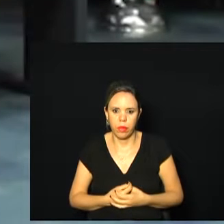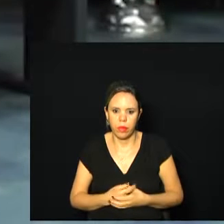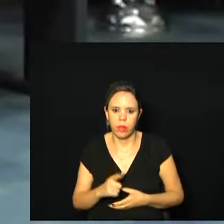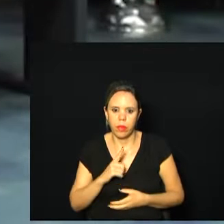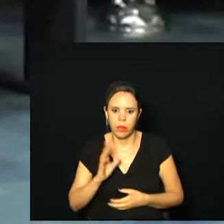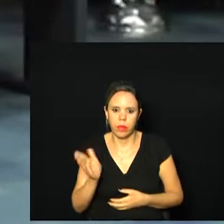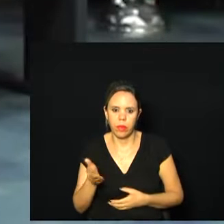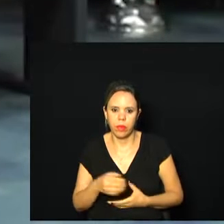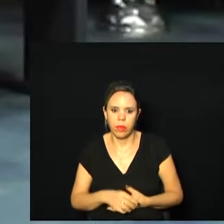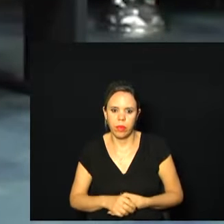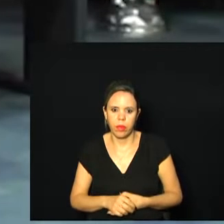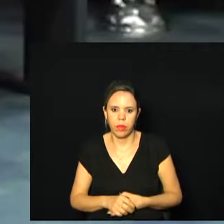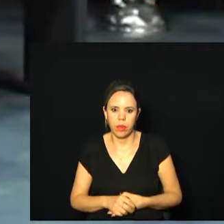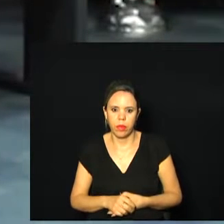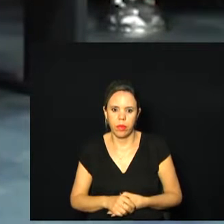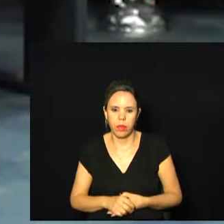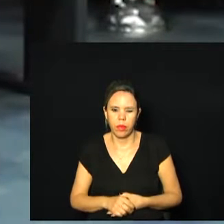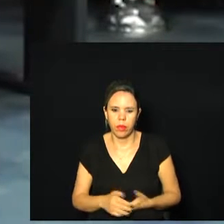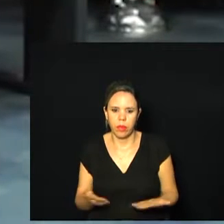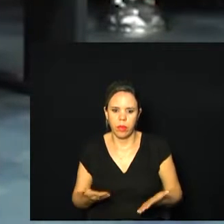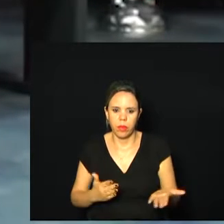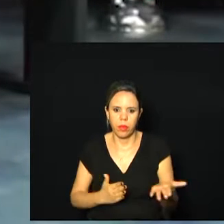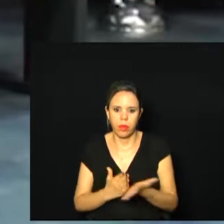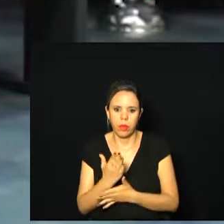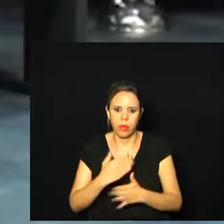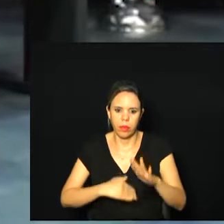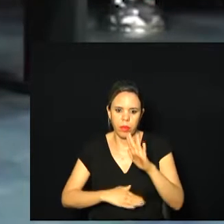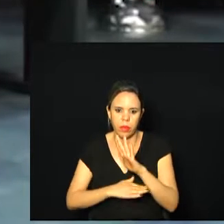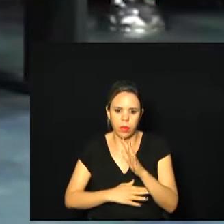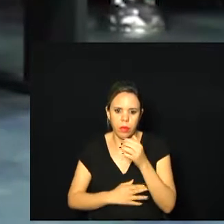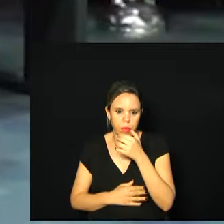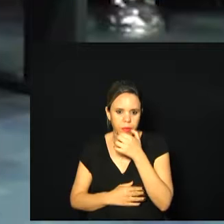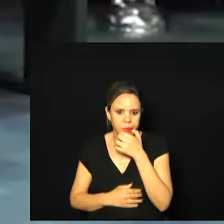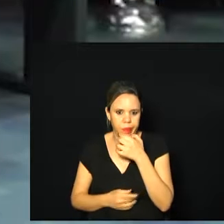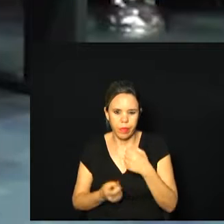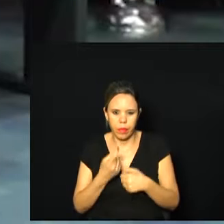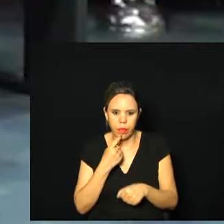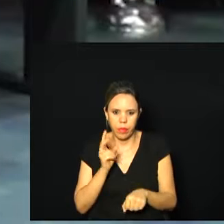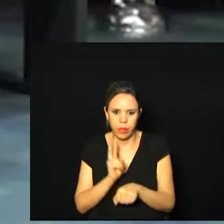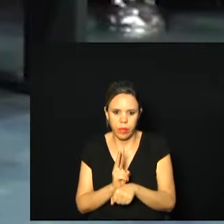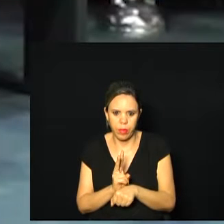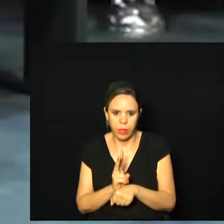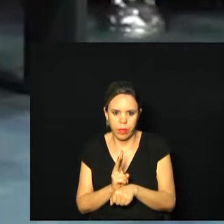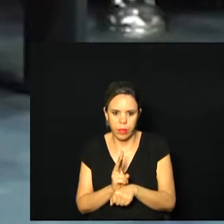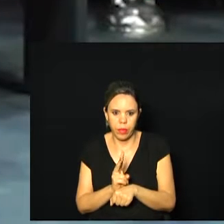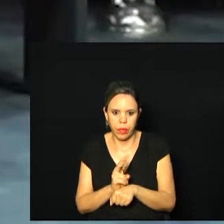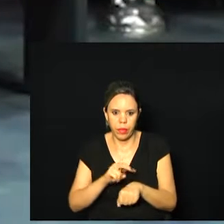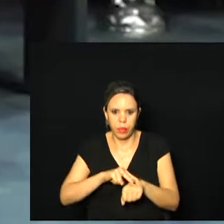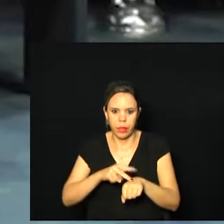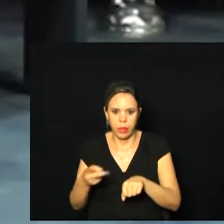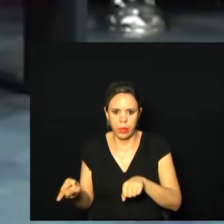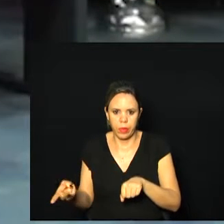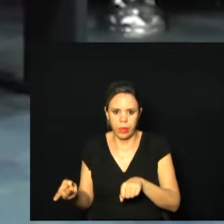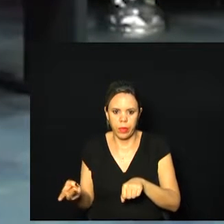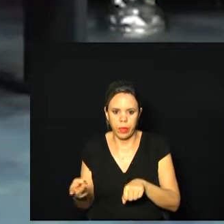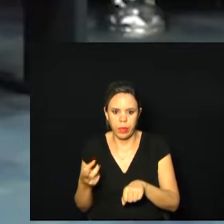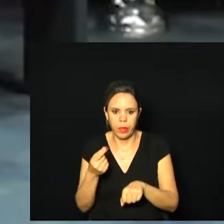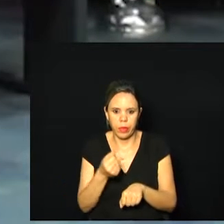tivemos, recentemente aprovado pela Câmara, o Campinas Protege, que vai transferir